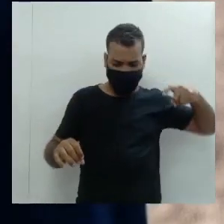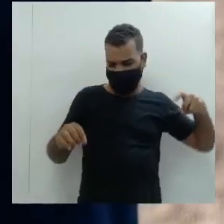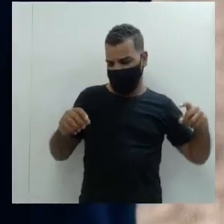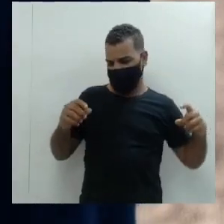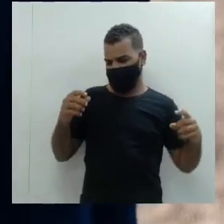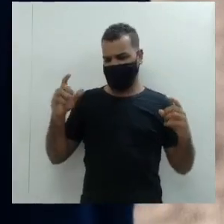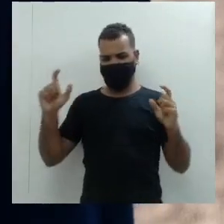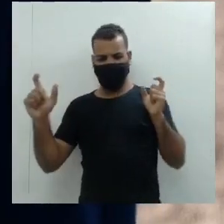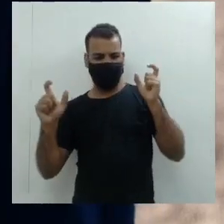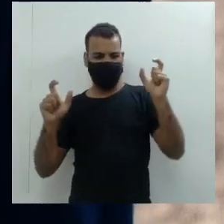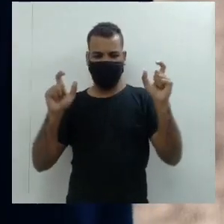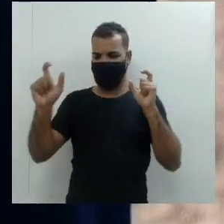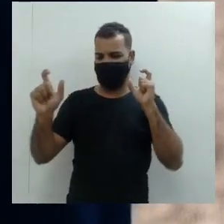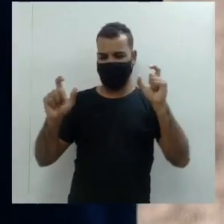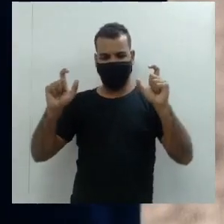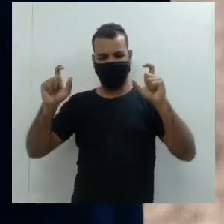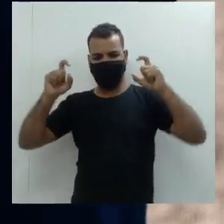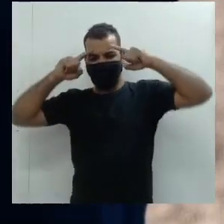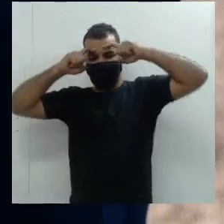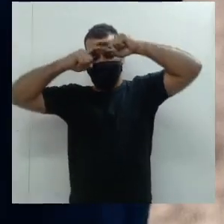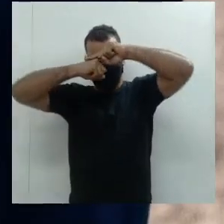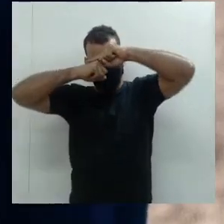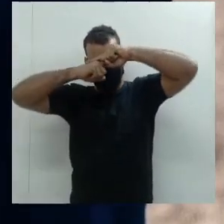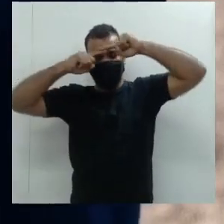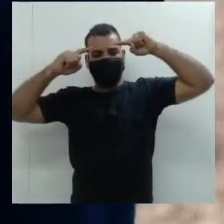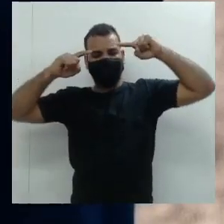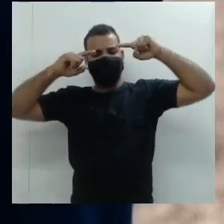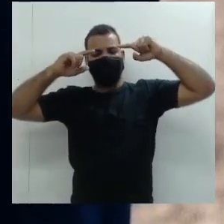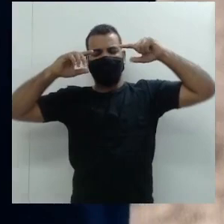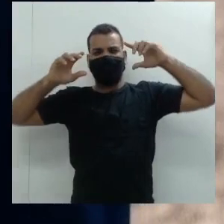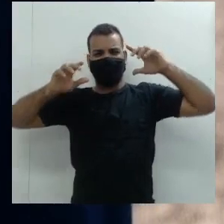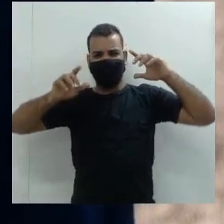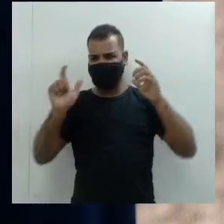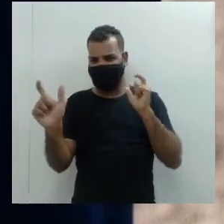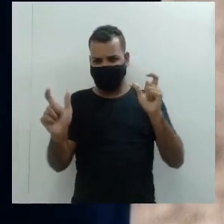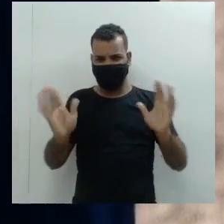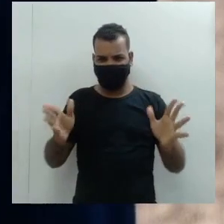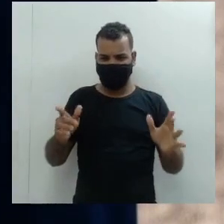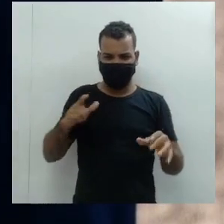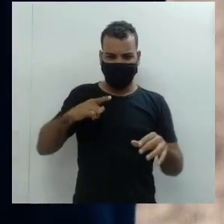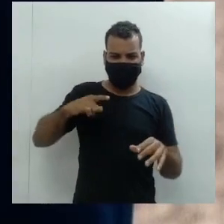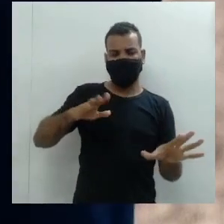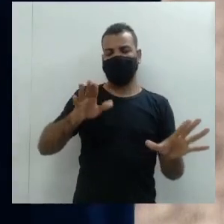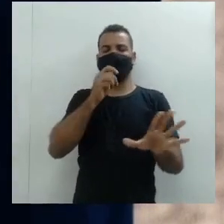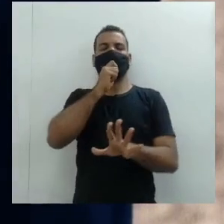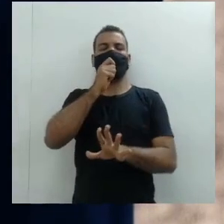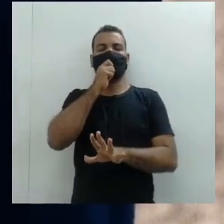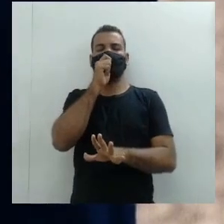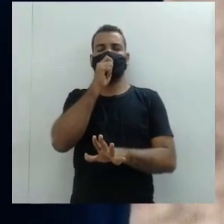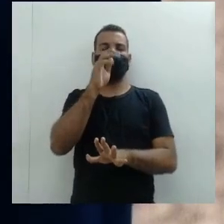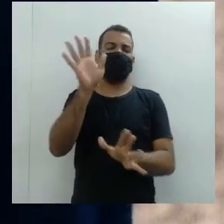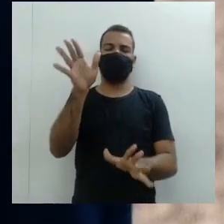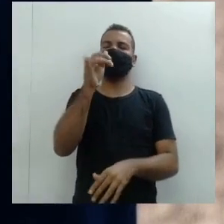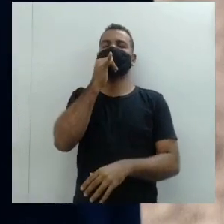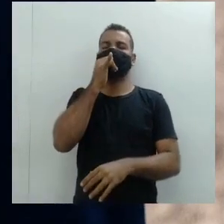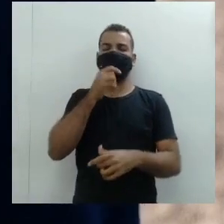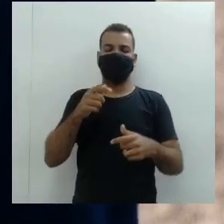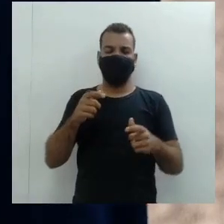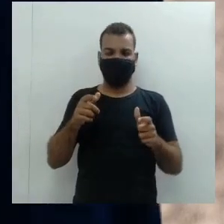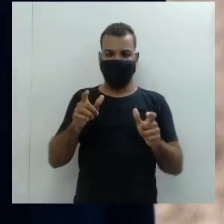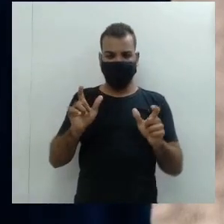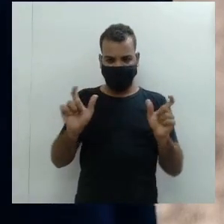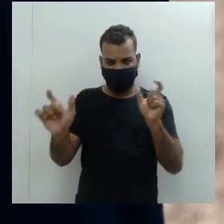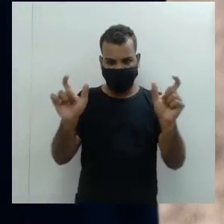se resumir ao essencial, ainda não circulavam, digamos, de forma muito intensa. O Álvaro